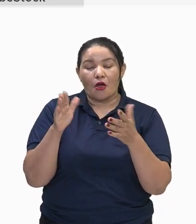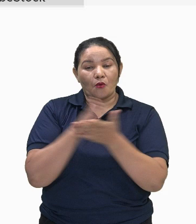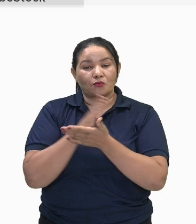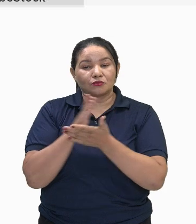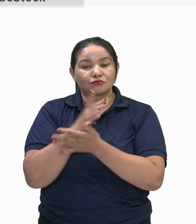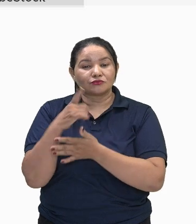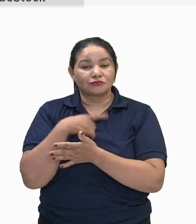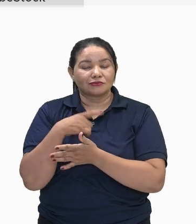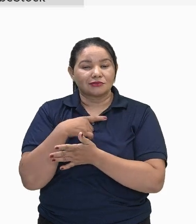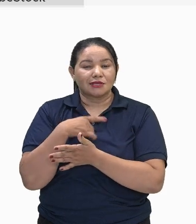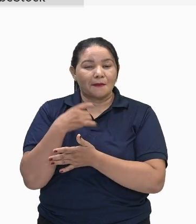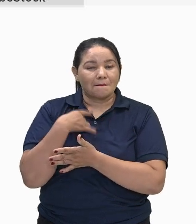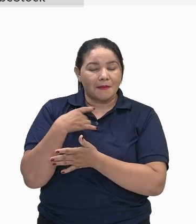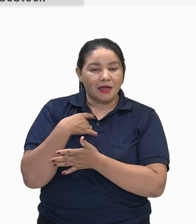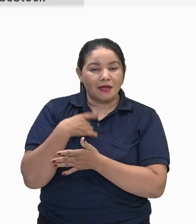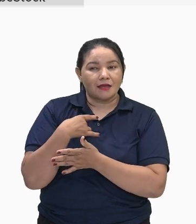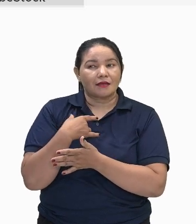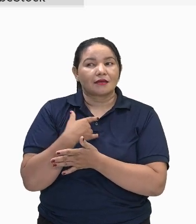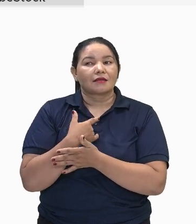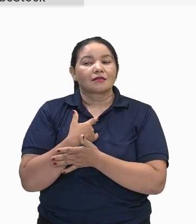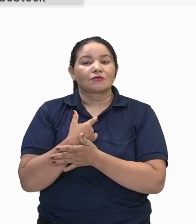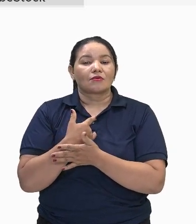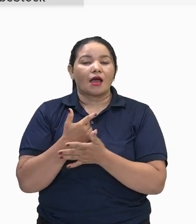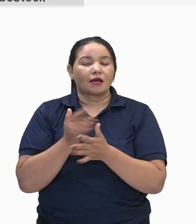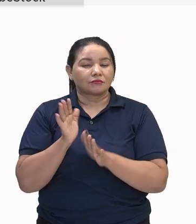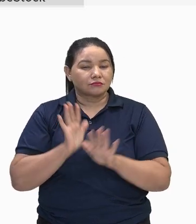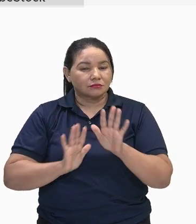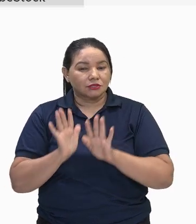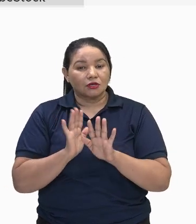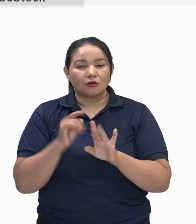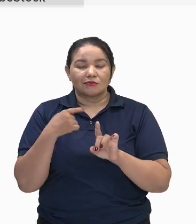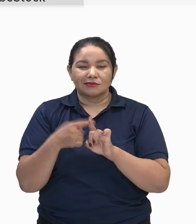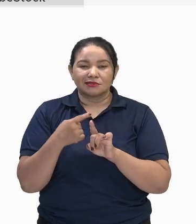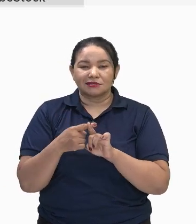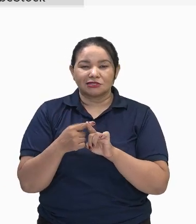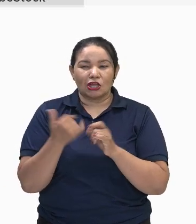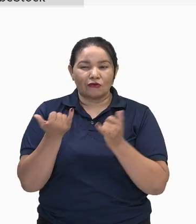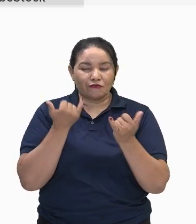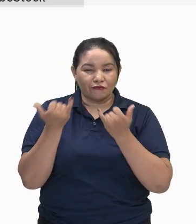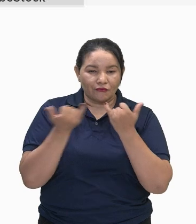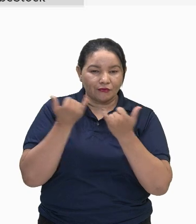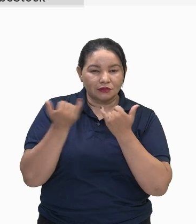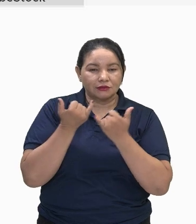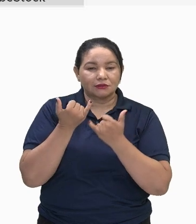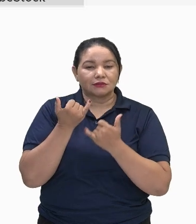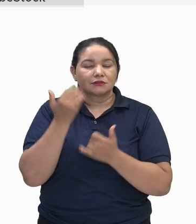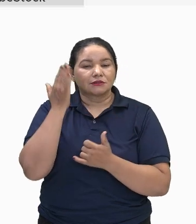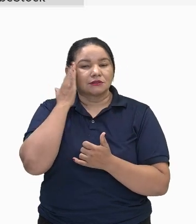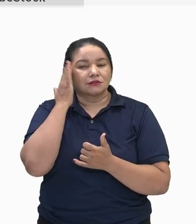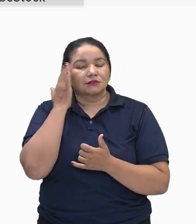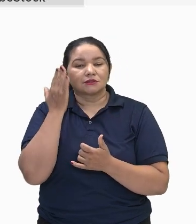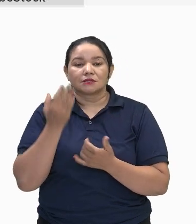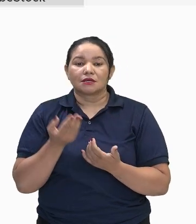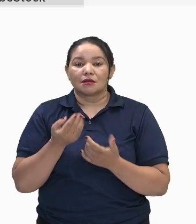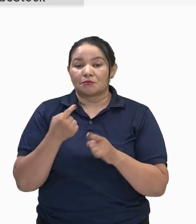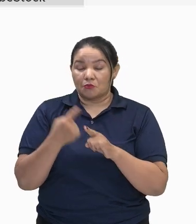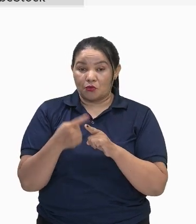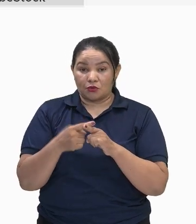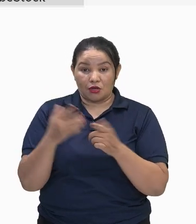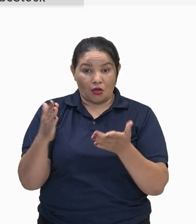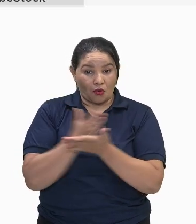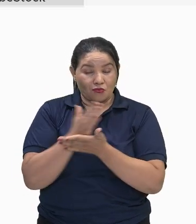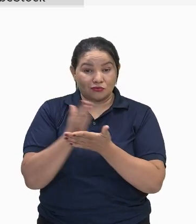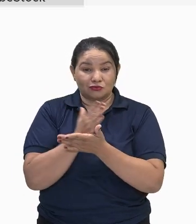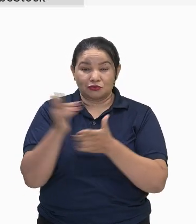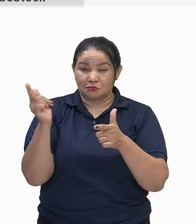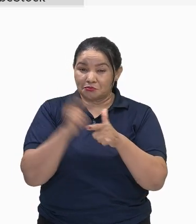aí um receio de você saber um pouco sobre isso, né? Porque a gente já viu que existem aí alguns